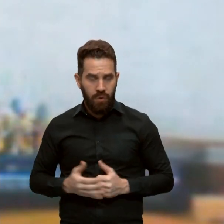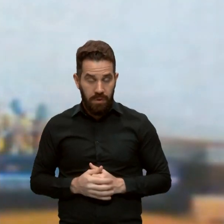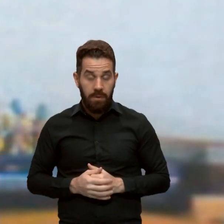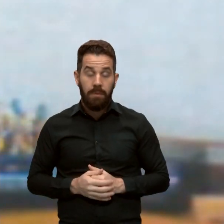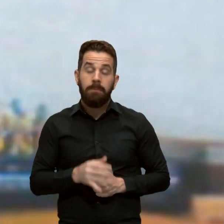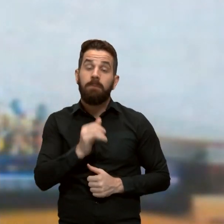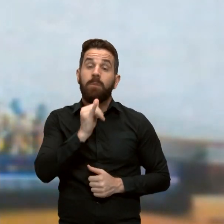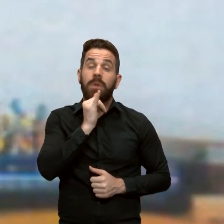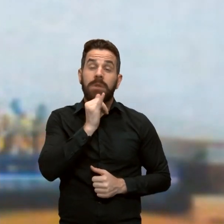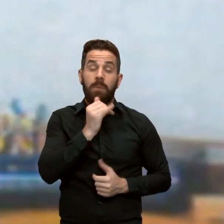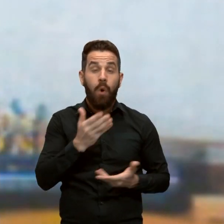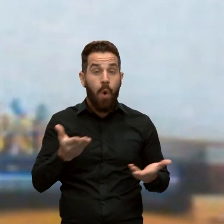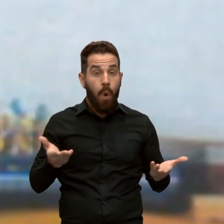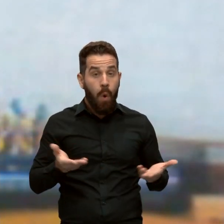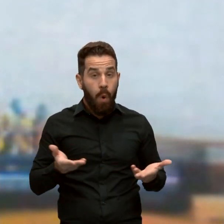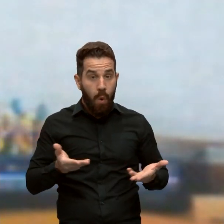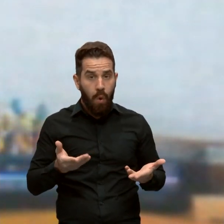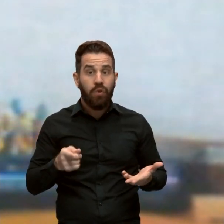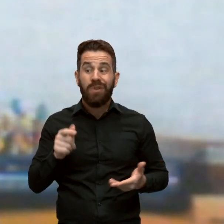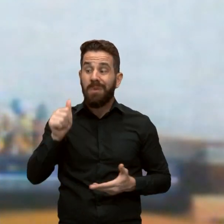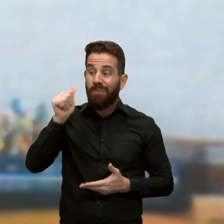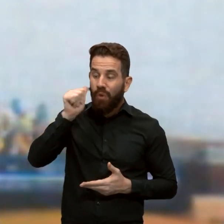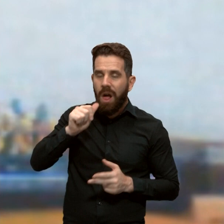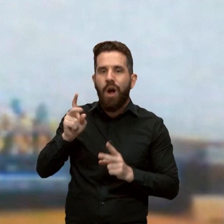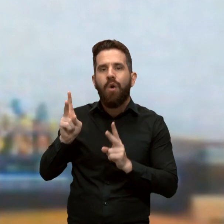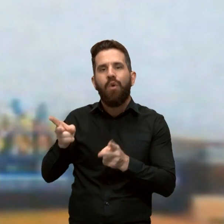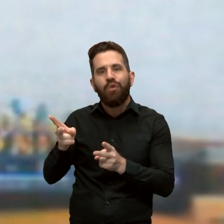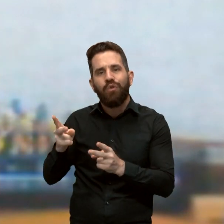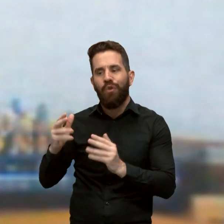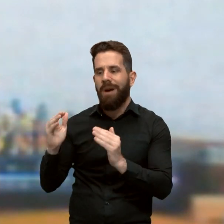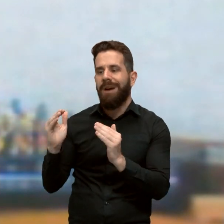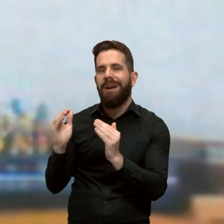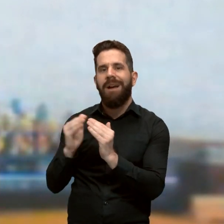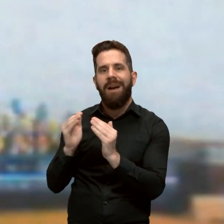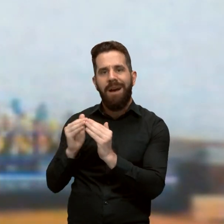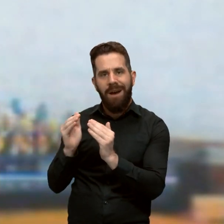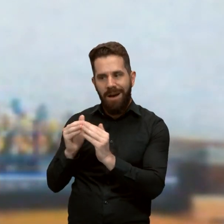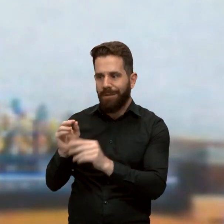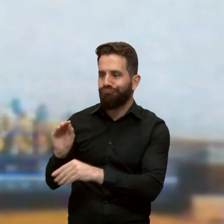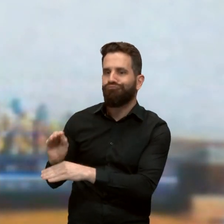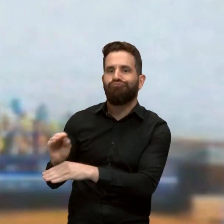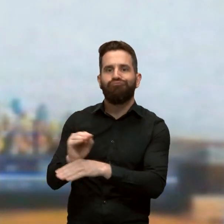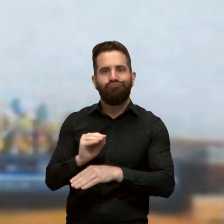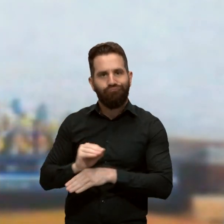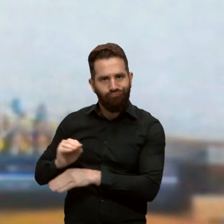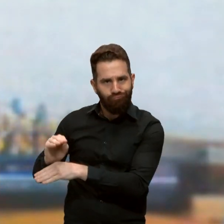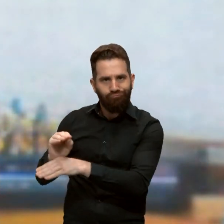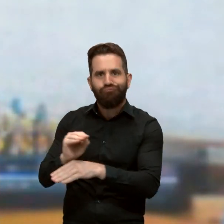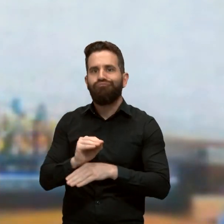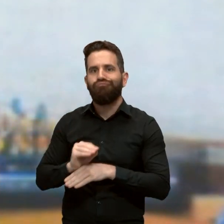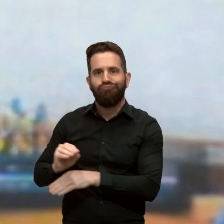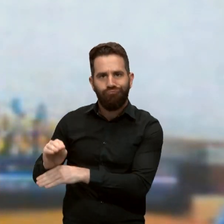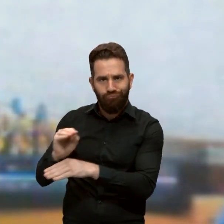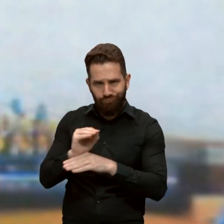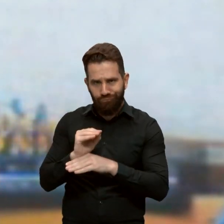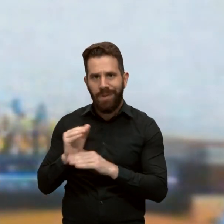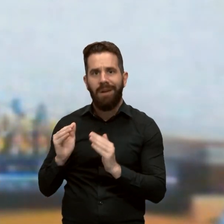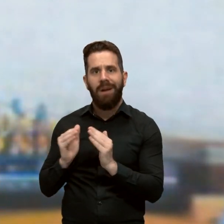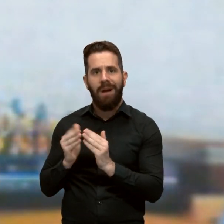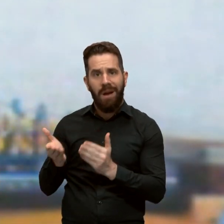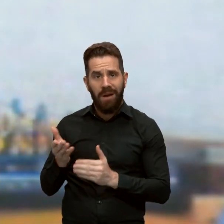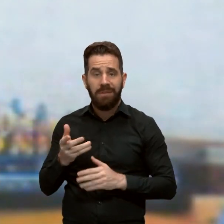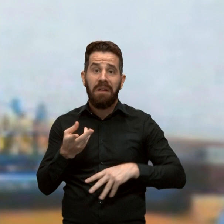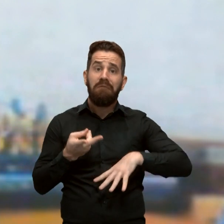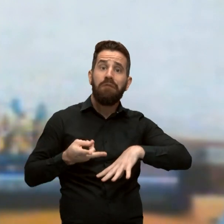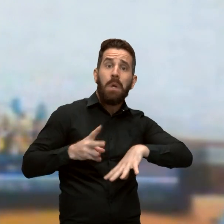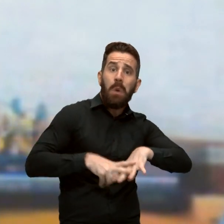mulheres hoje ainda são chefes de família, ficam viúvas cedo, né? Elas perdem